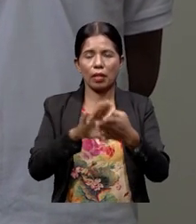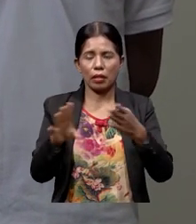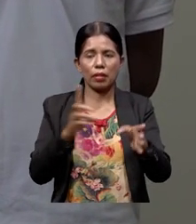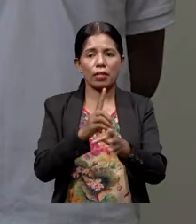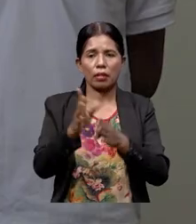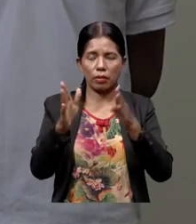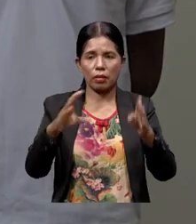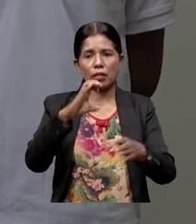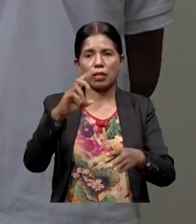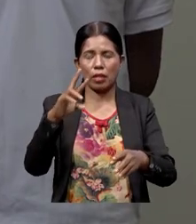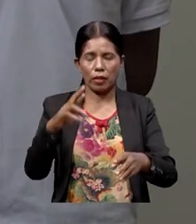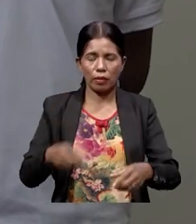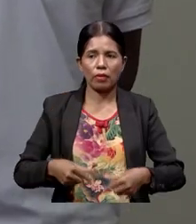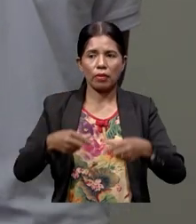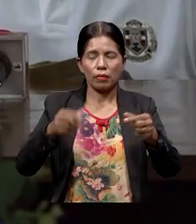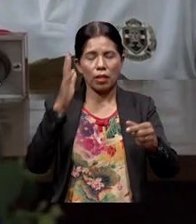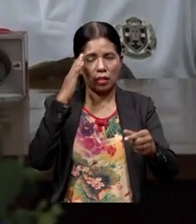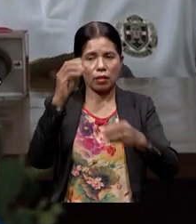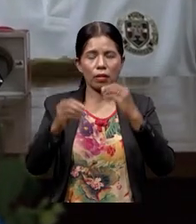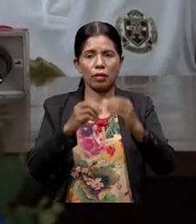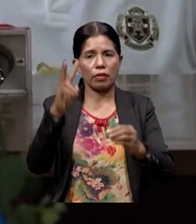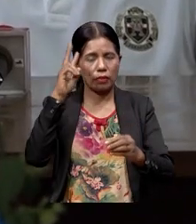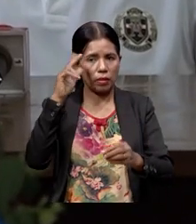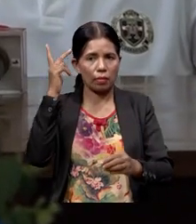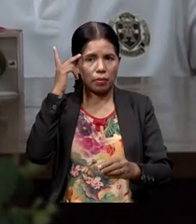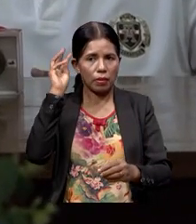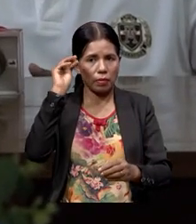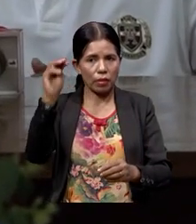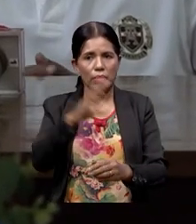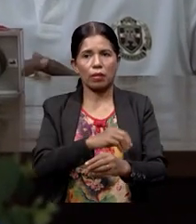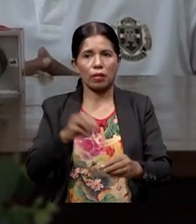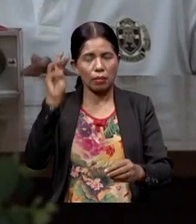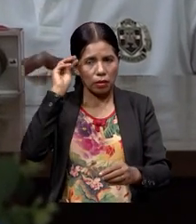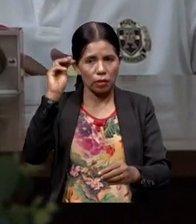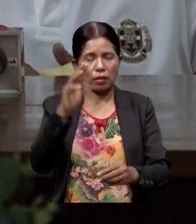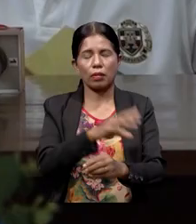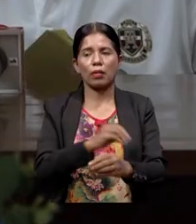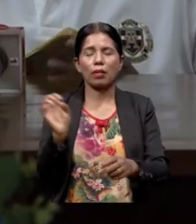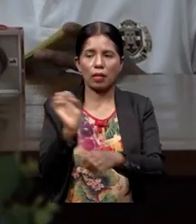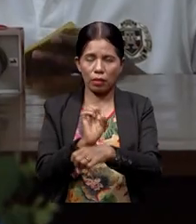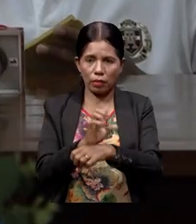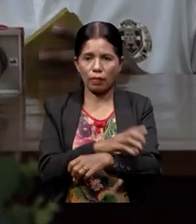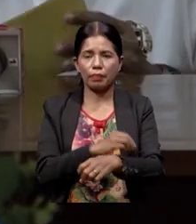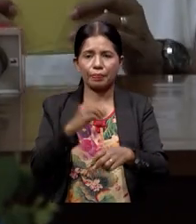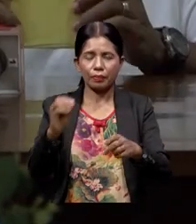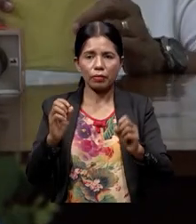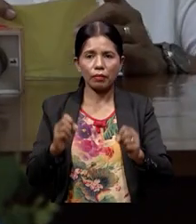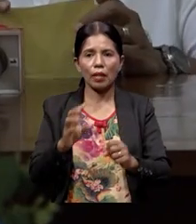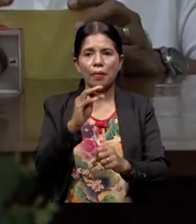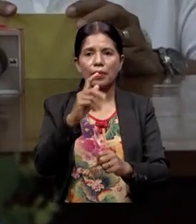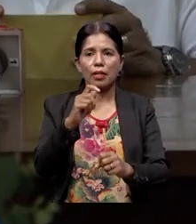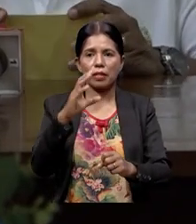diretor serve, no fomos conhecimento ba vice primeiro ministro no ministro coordenador assunto econômico, turismo